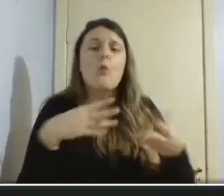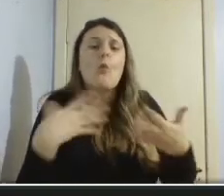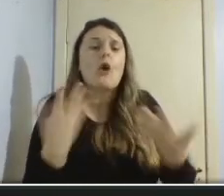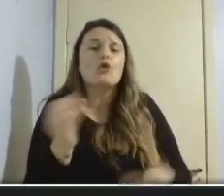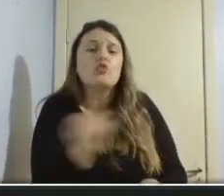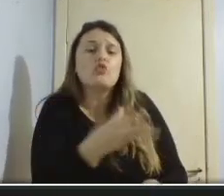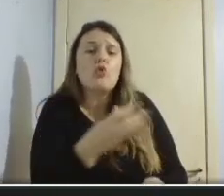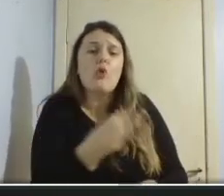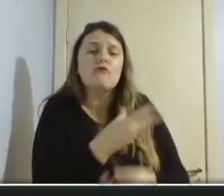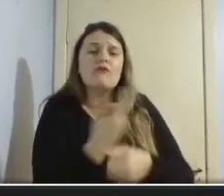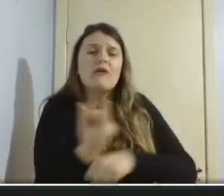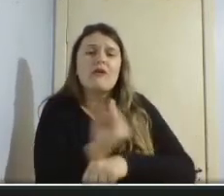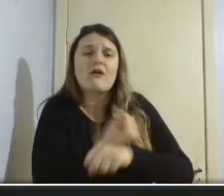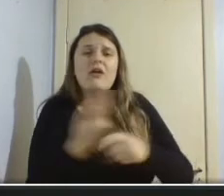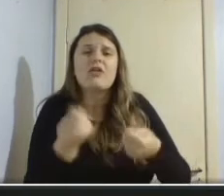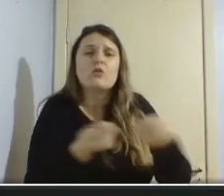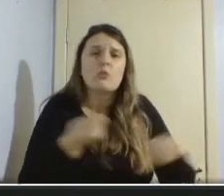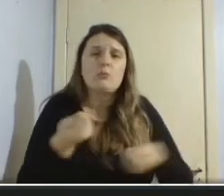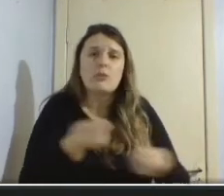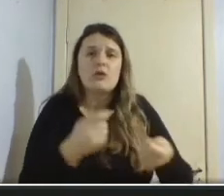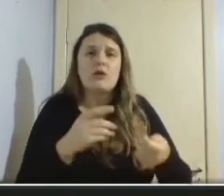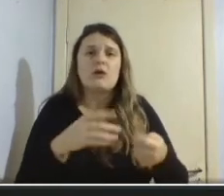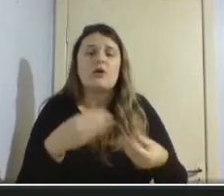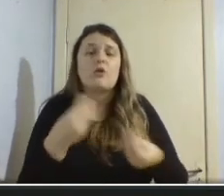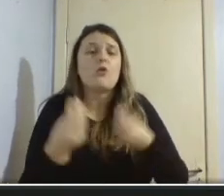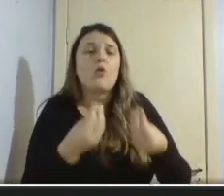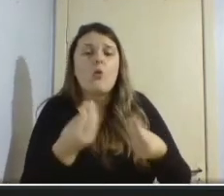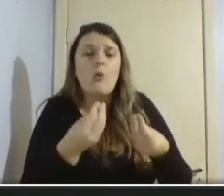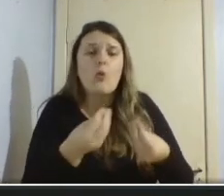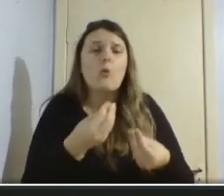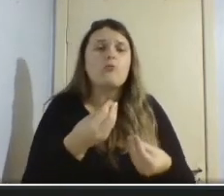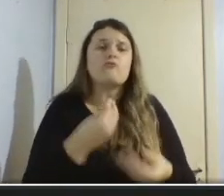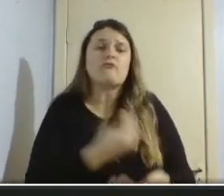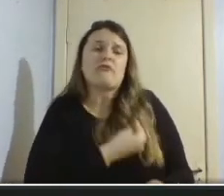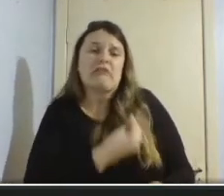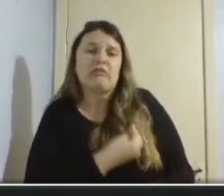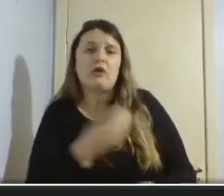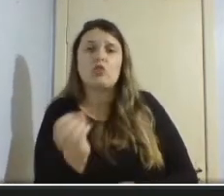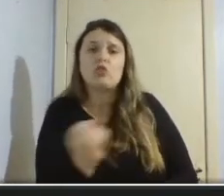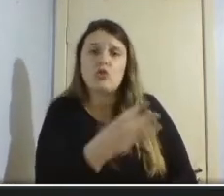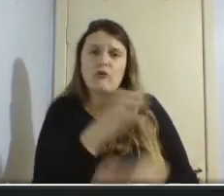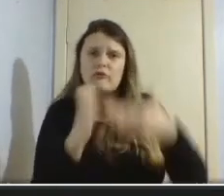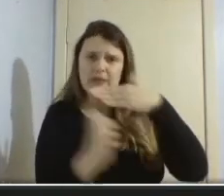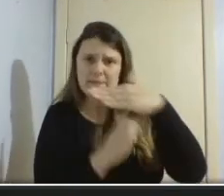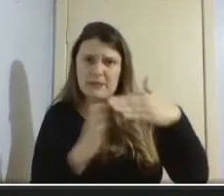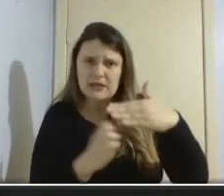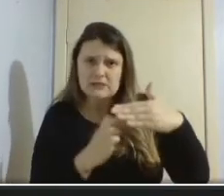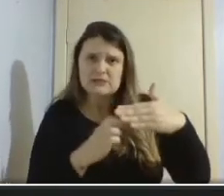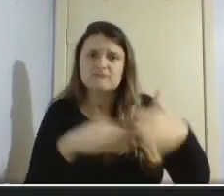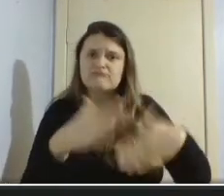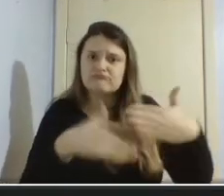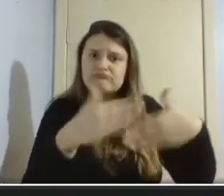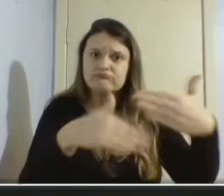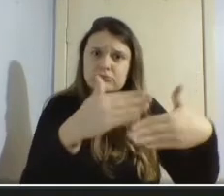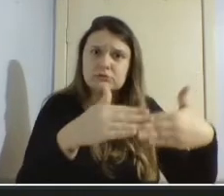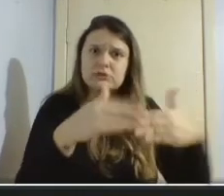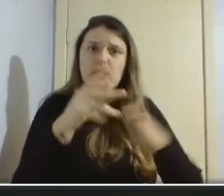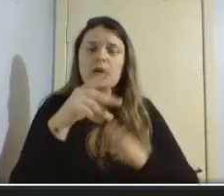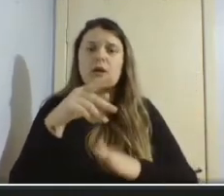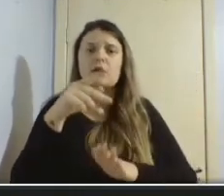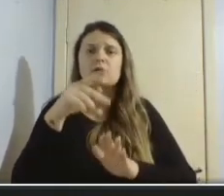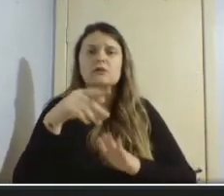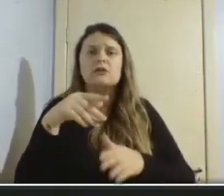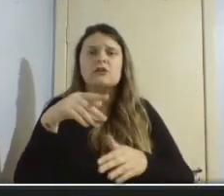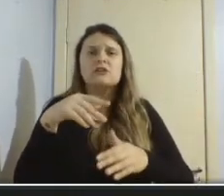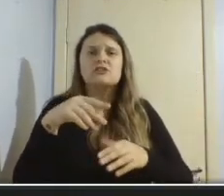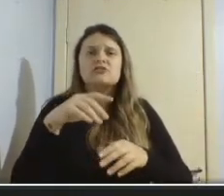que agora com a pandemia e o Covid-19 acelerou o processo da transformação digital. Então é importante que